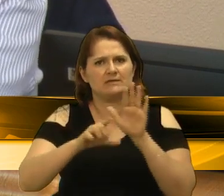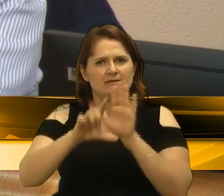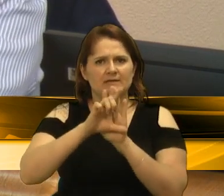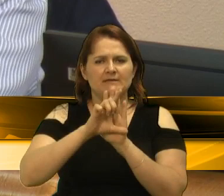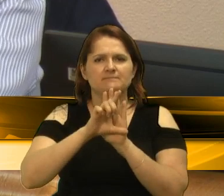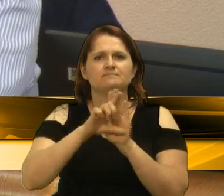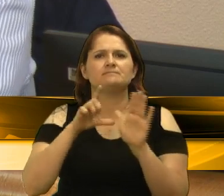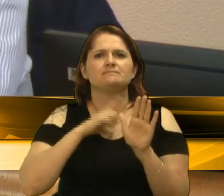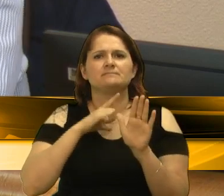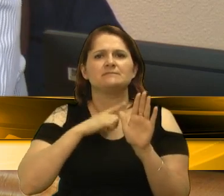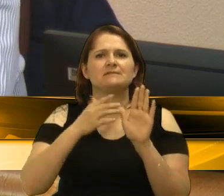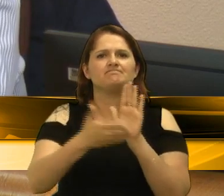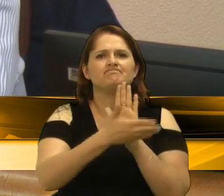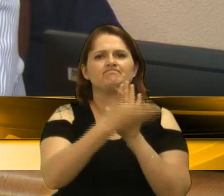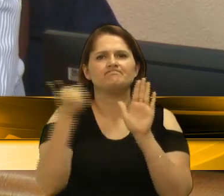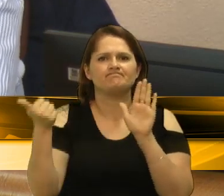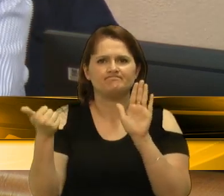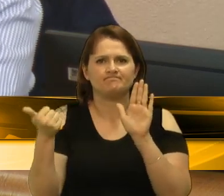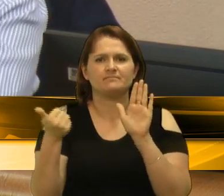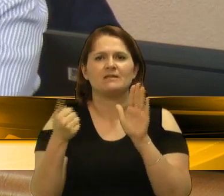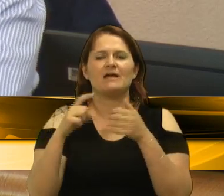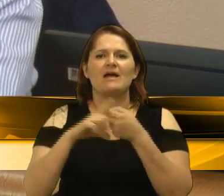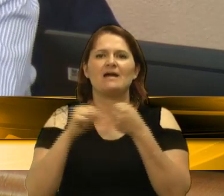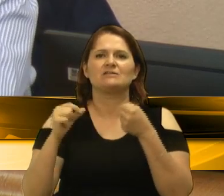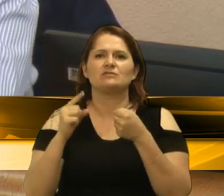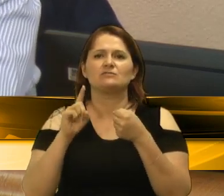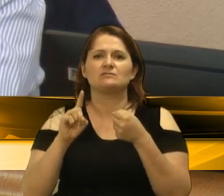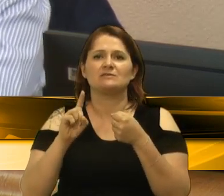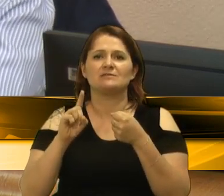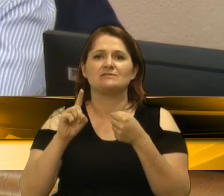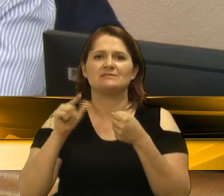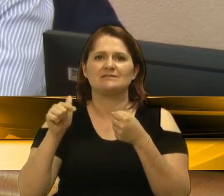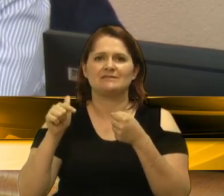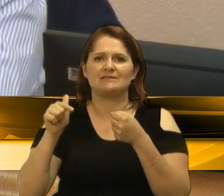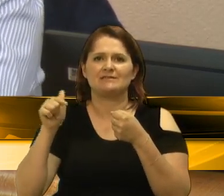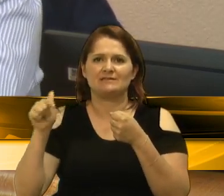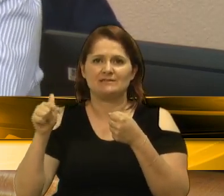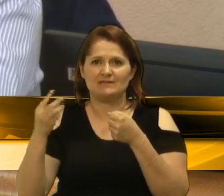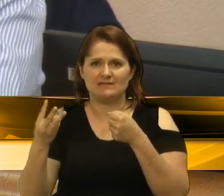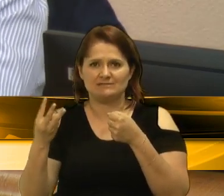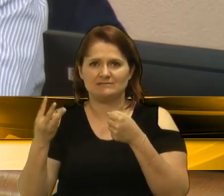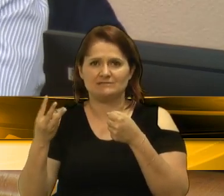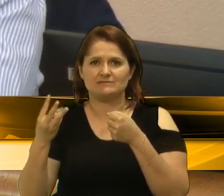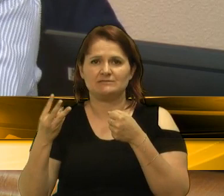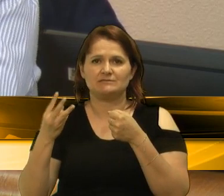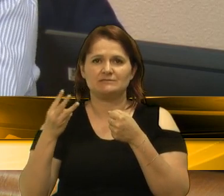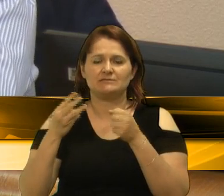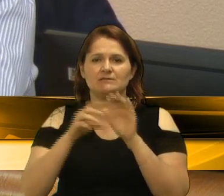proposição, artigo 173, inciso 13.